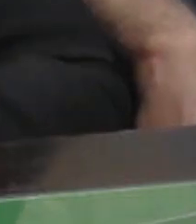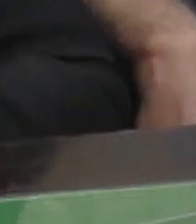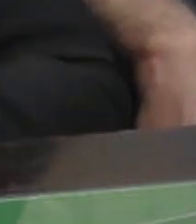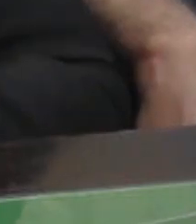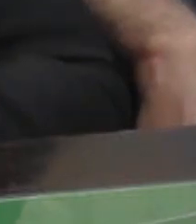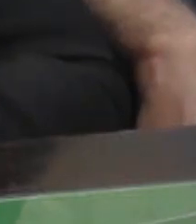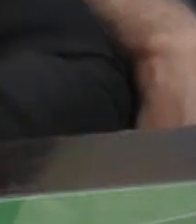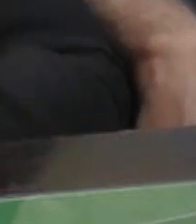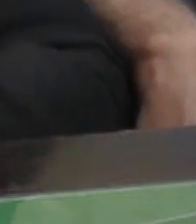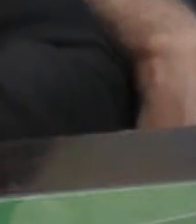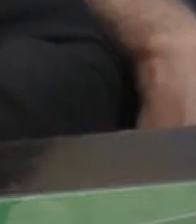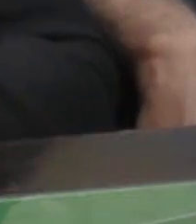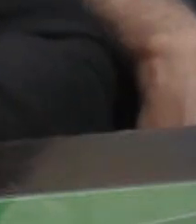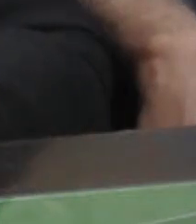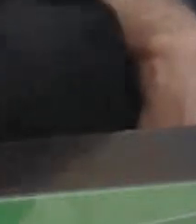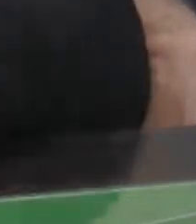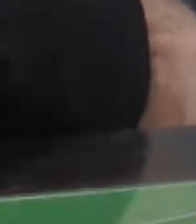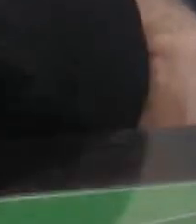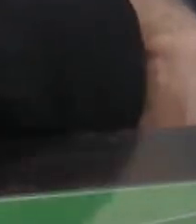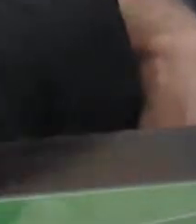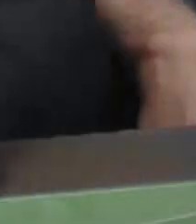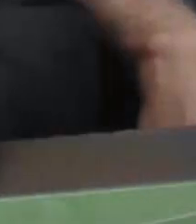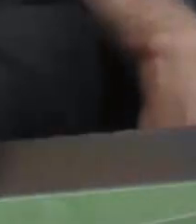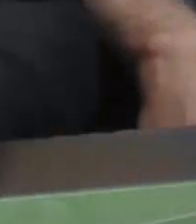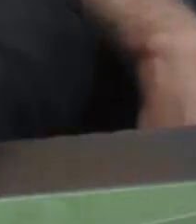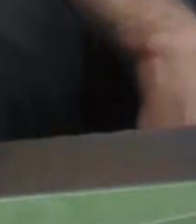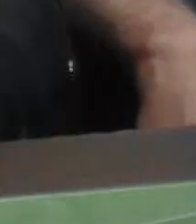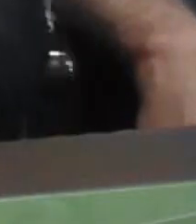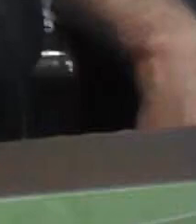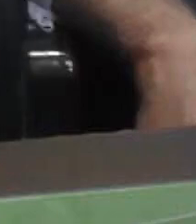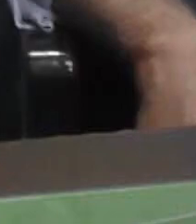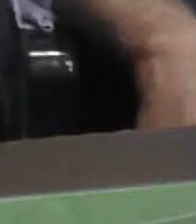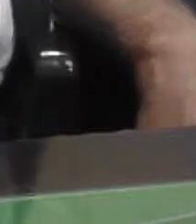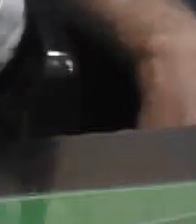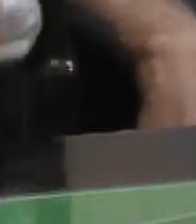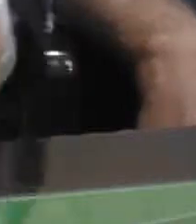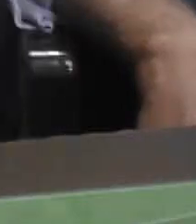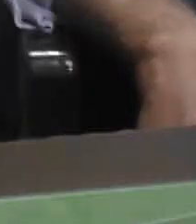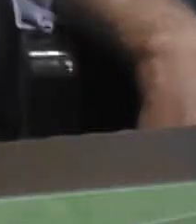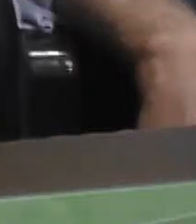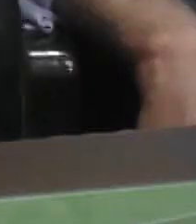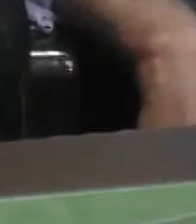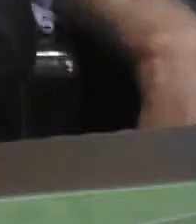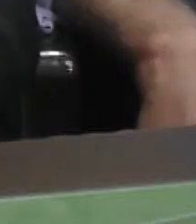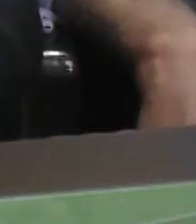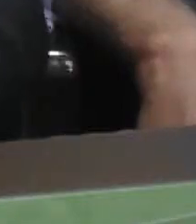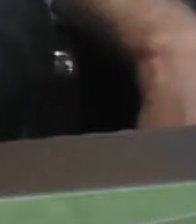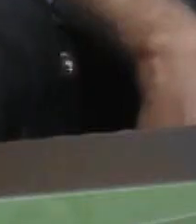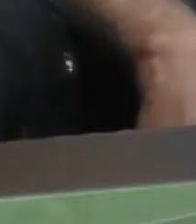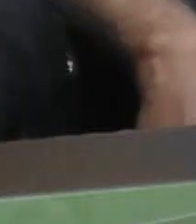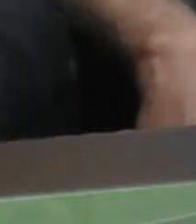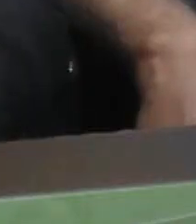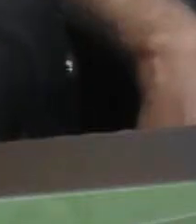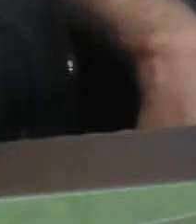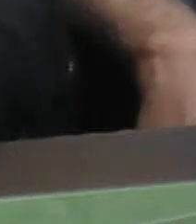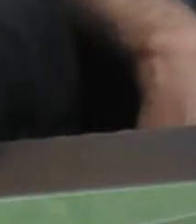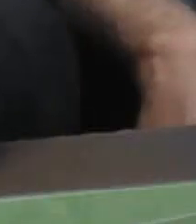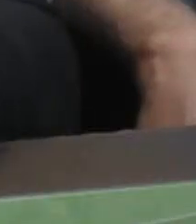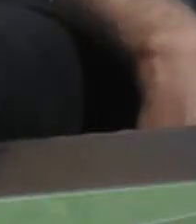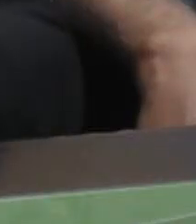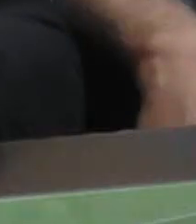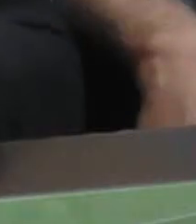afirma para o presidente da casa, com toda a sua audácia, deter instrumentos de investigação contra deputados,